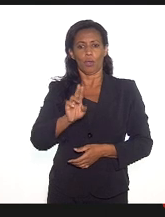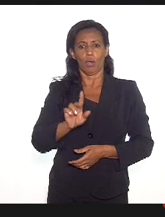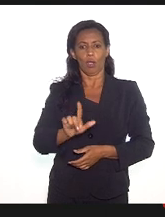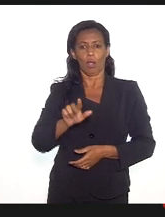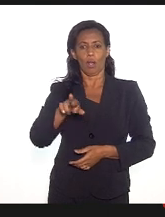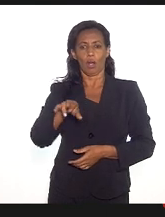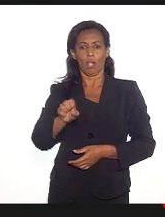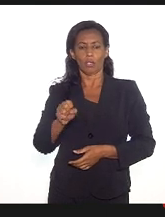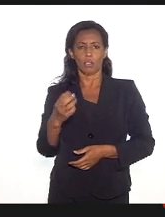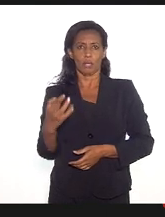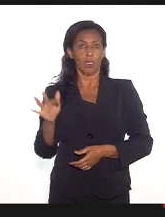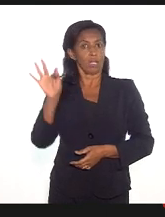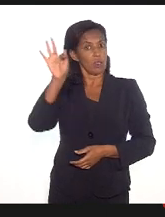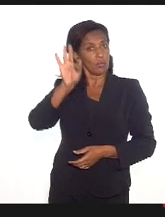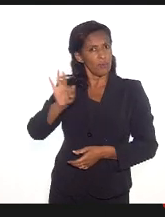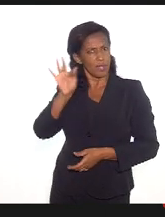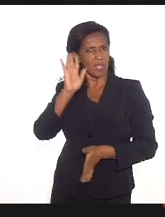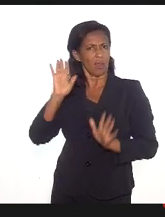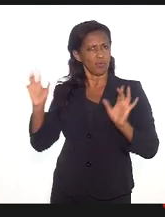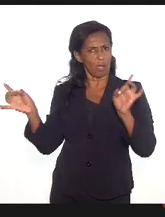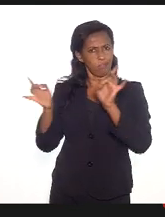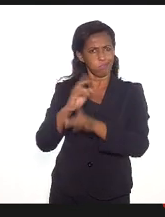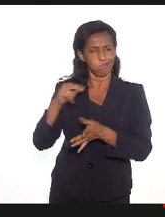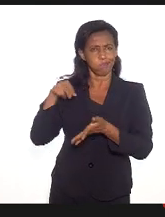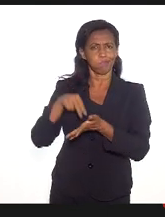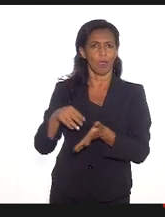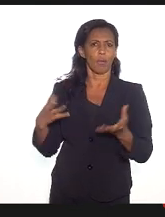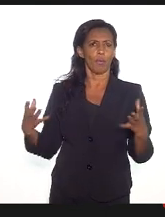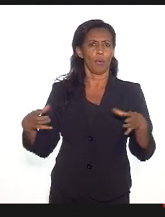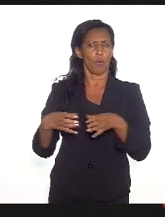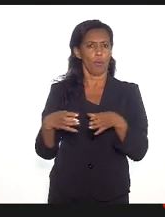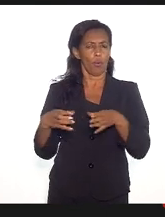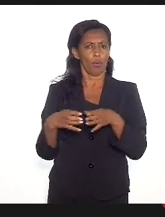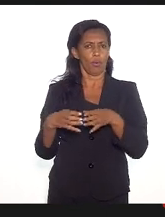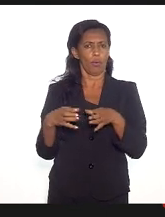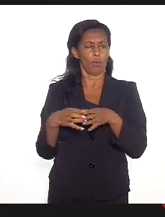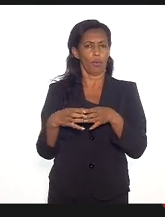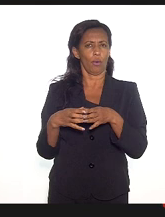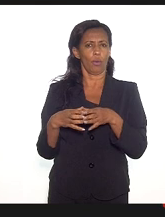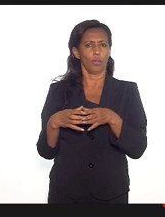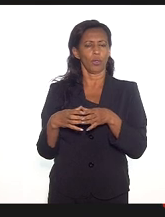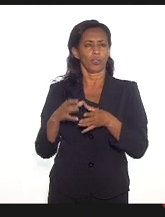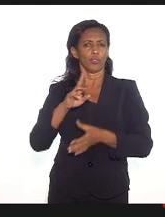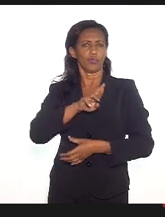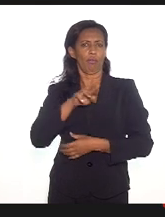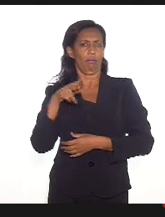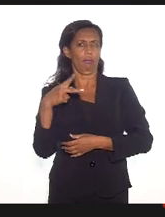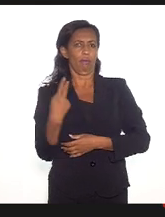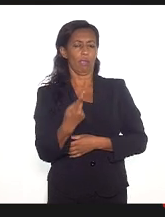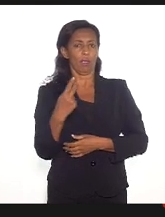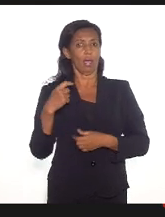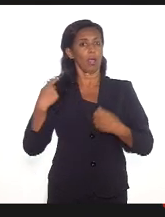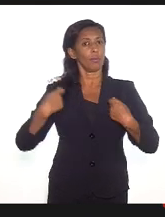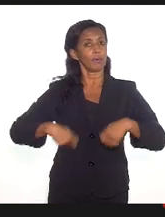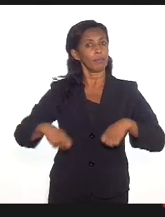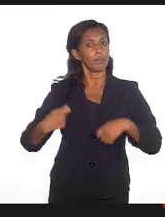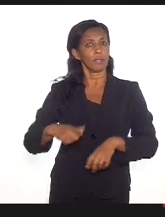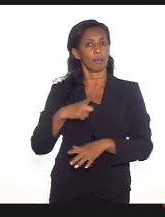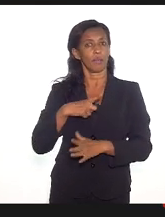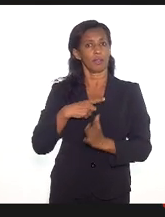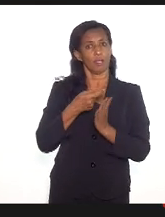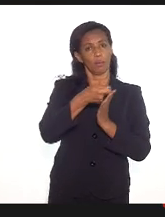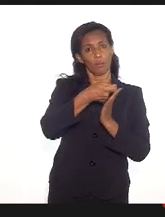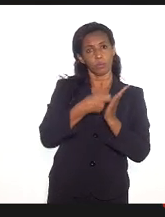federal, já estabelecido há muito tempo, na figura da Comissão Interministerial de Recursos do Mar. O que nós precisamos é preencher